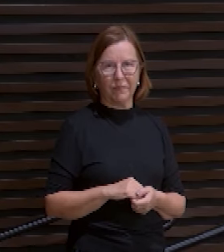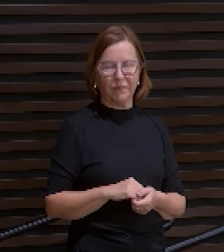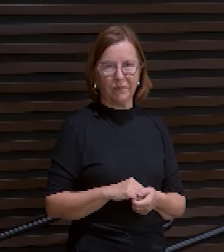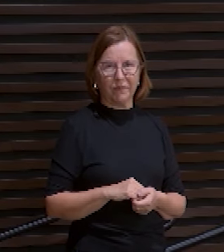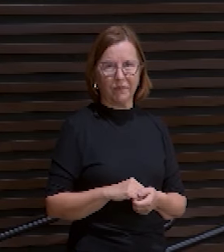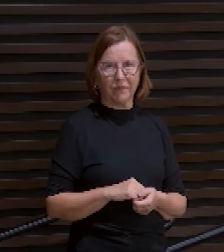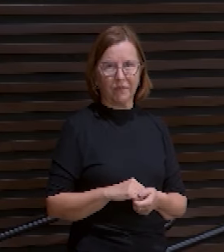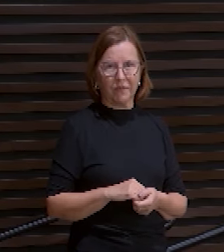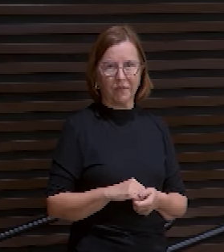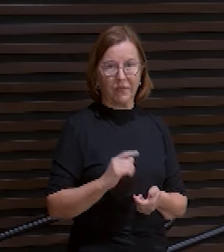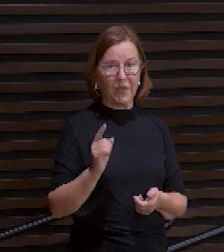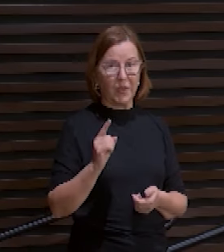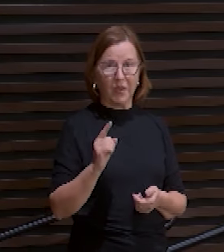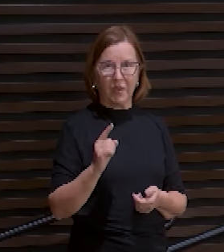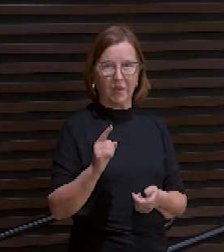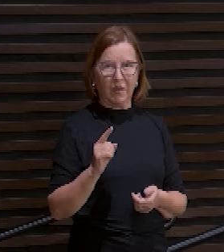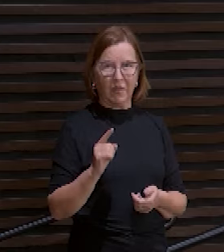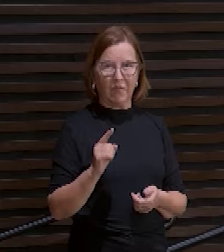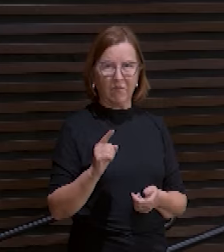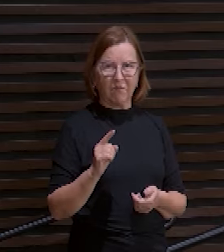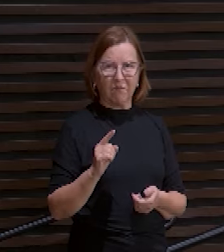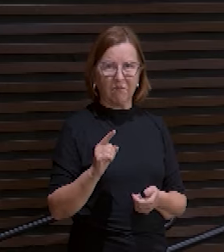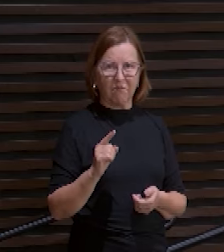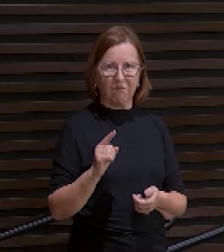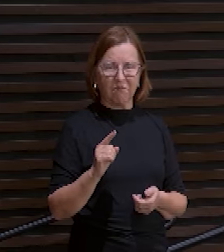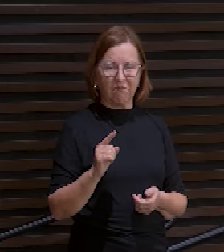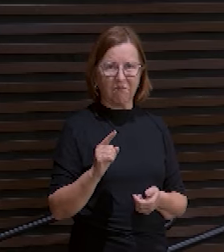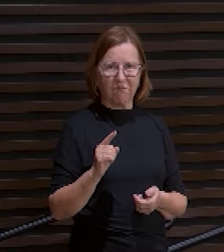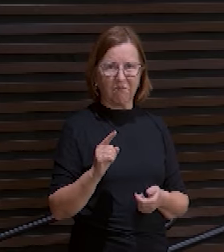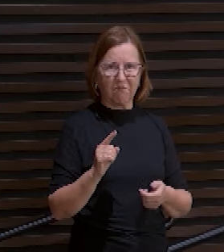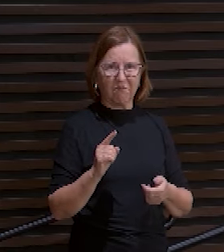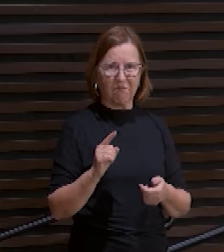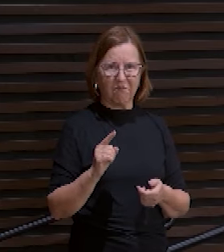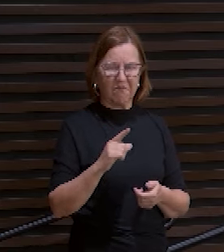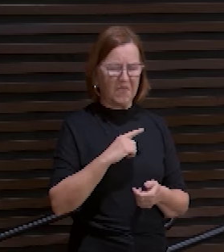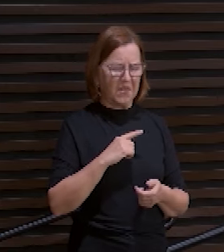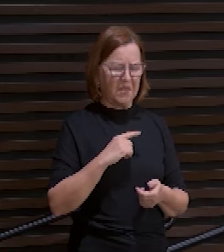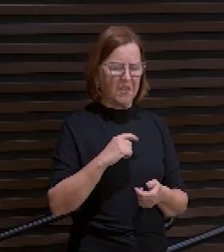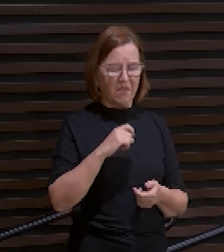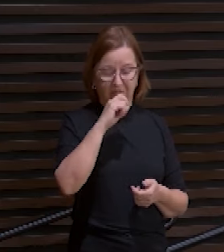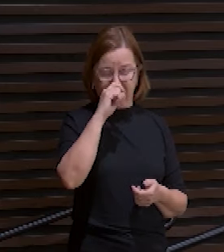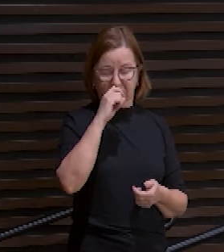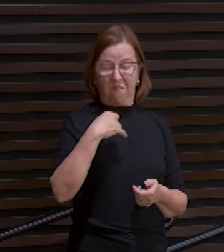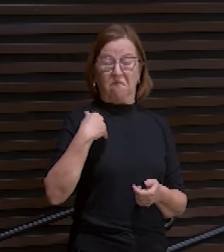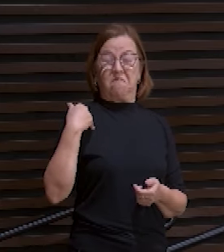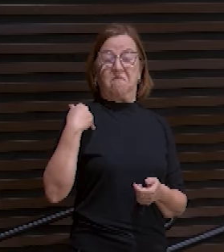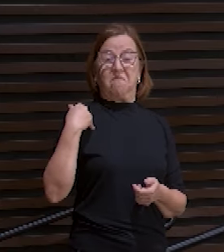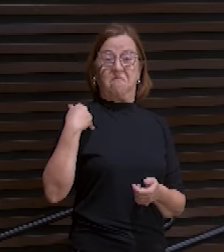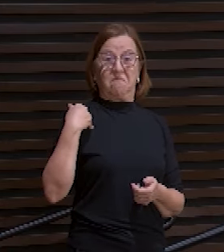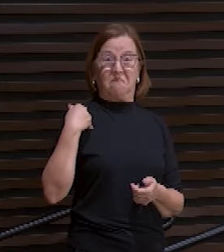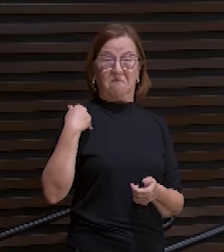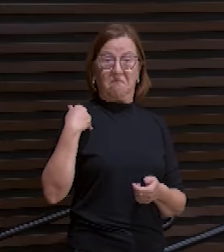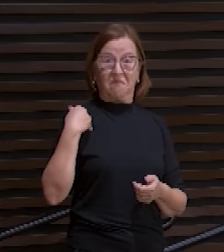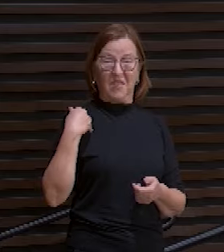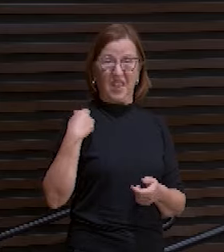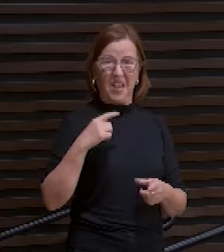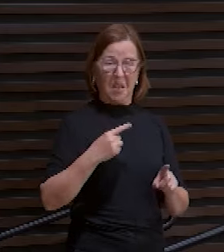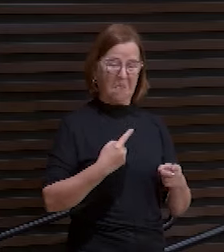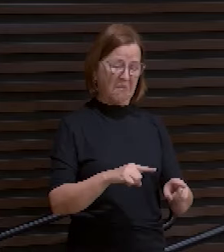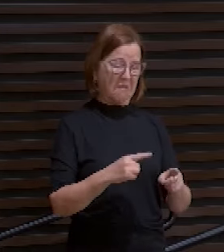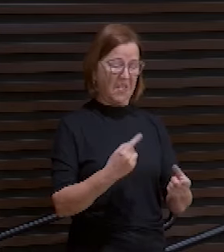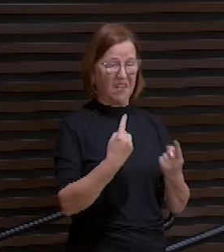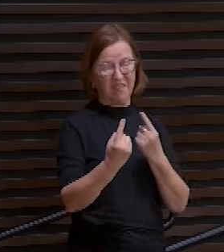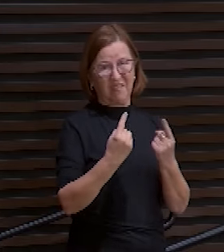não nos deixemos possuir de vanglória provocando uns aos outros tendo inveja